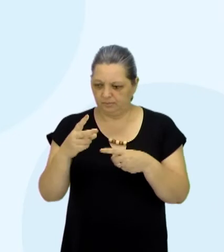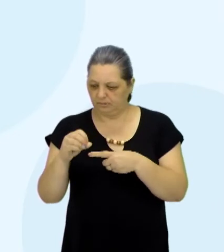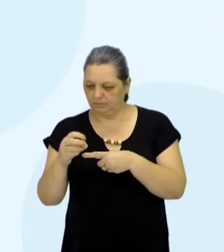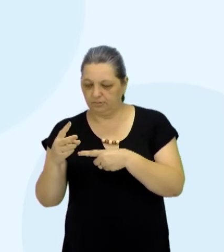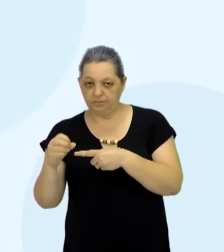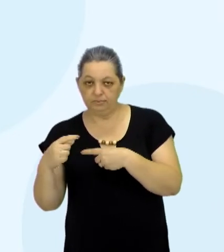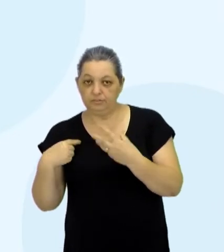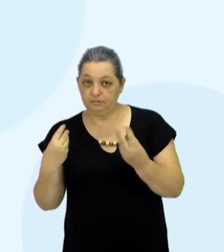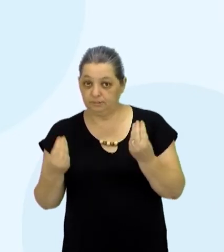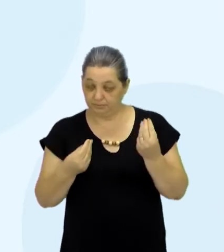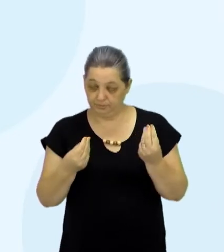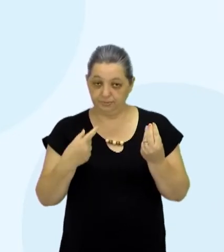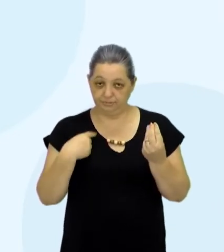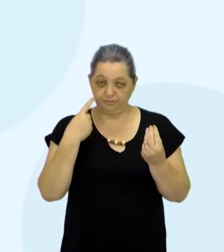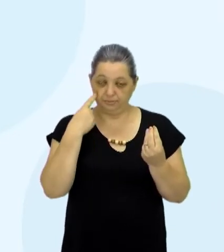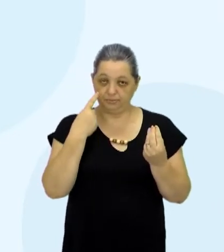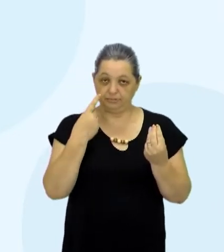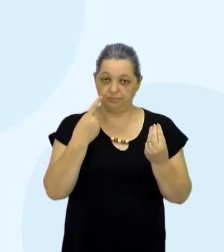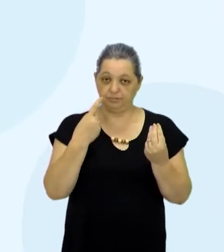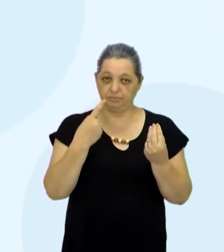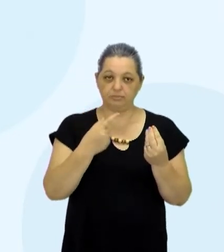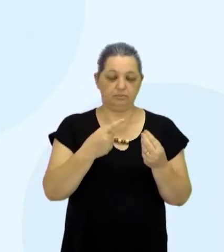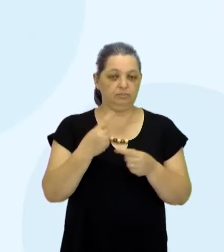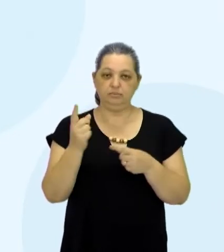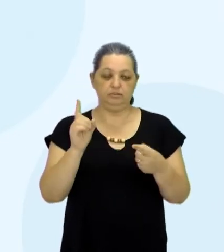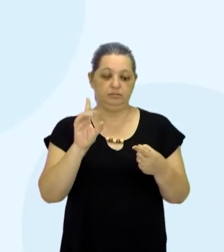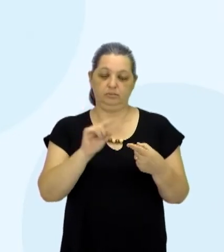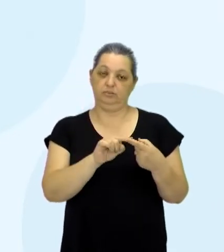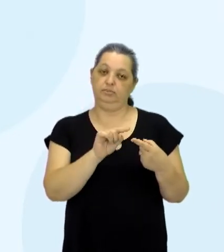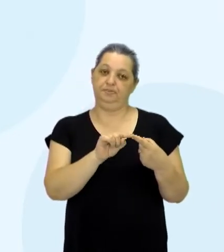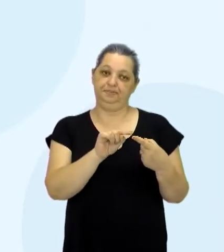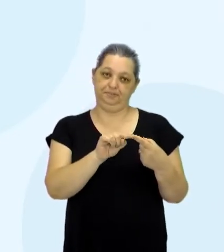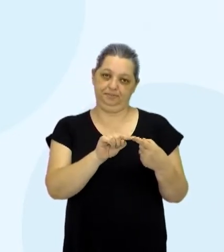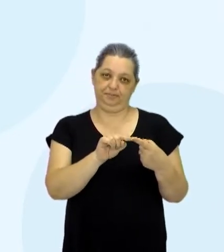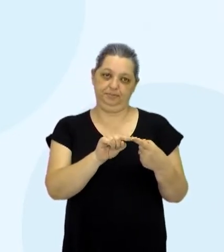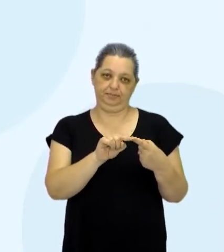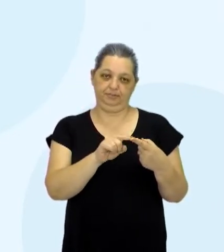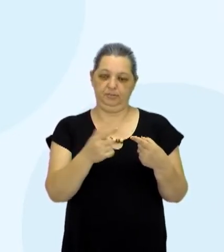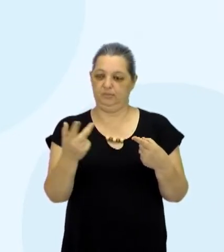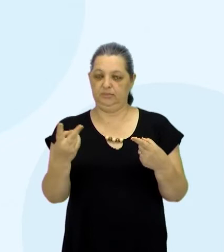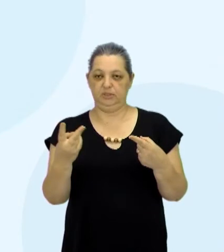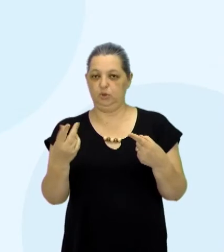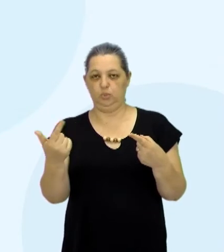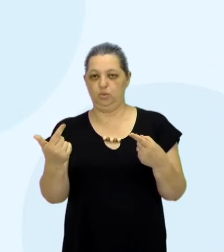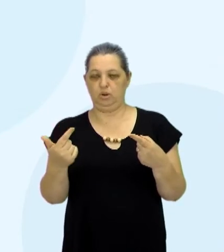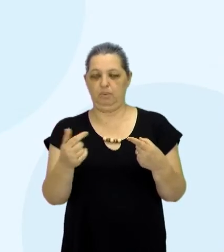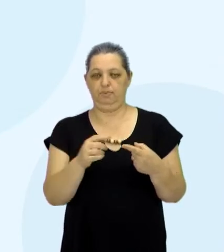seguinte, por enquanto o segundo acréscimo não teve, só teve o primeiro. Então, eu só vou ter de acréscimo aí